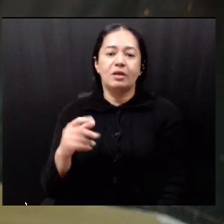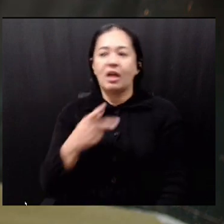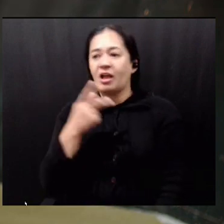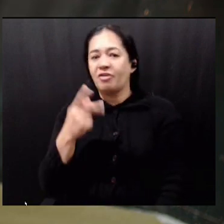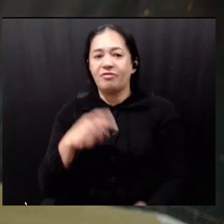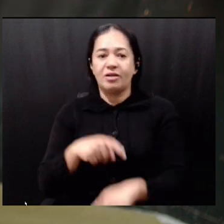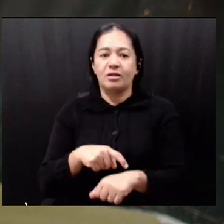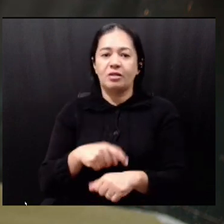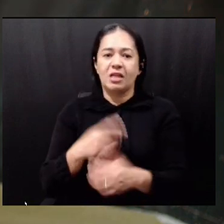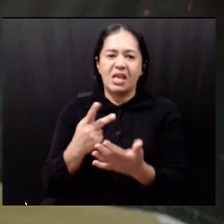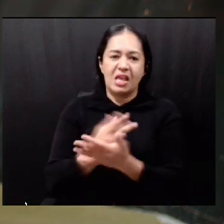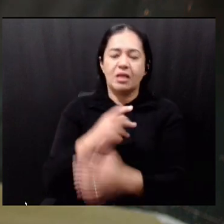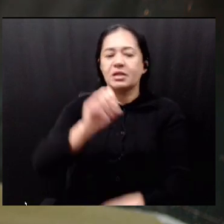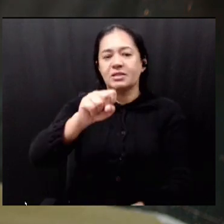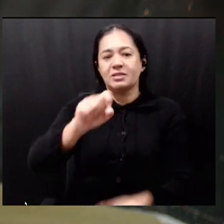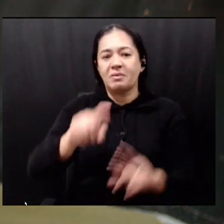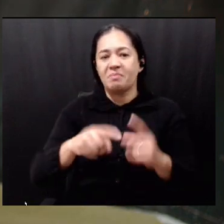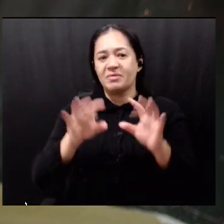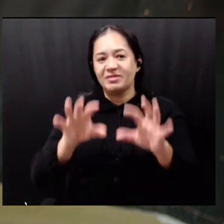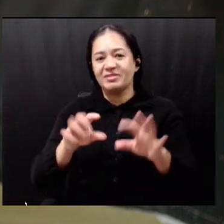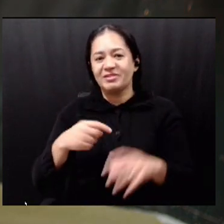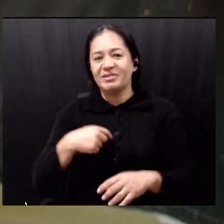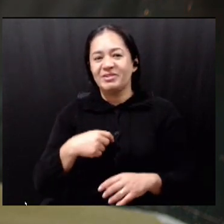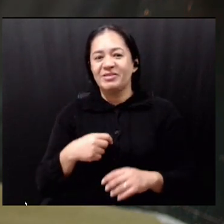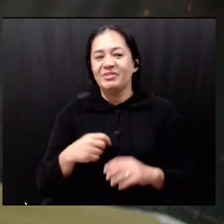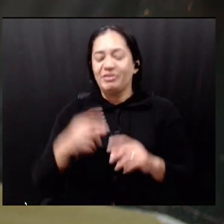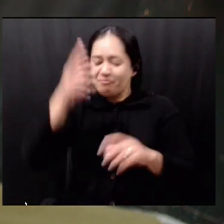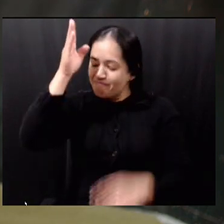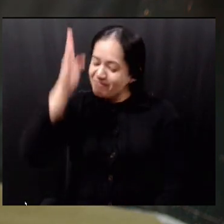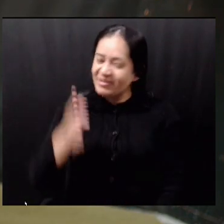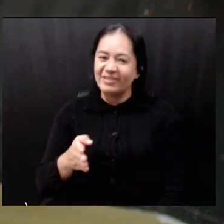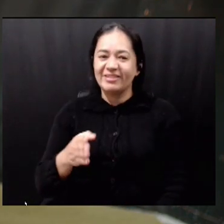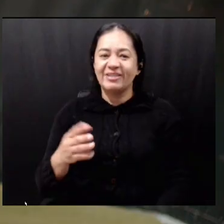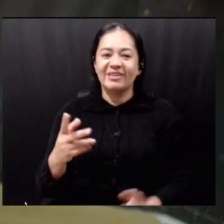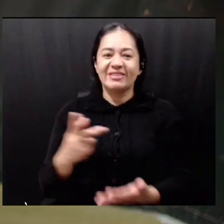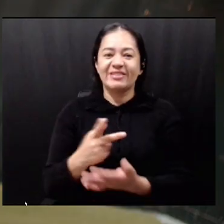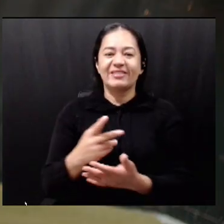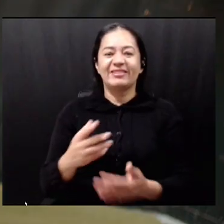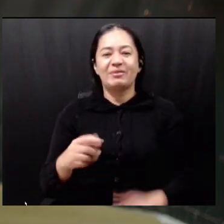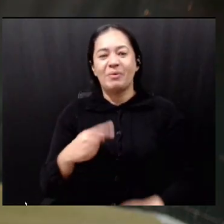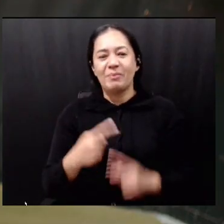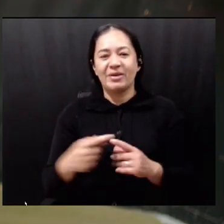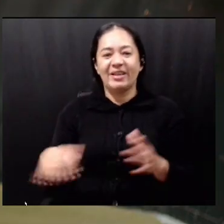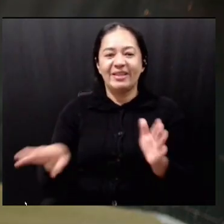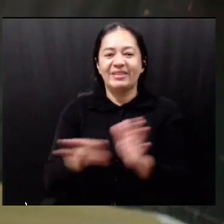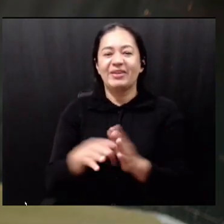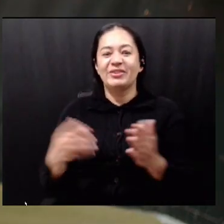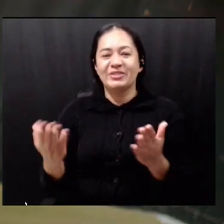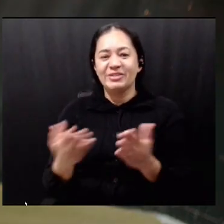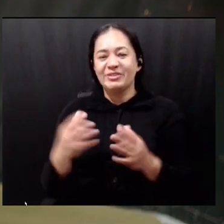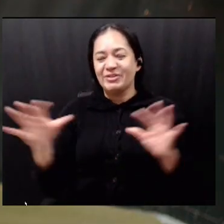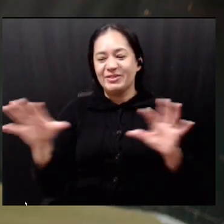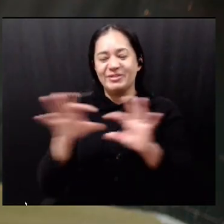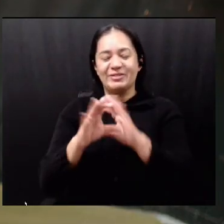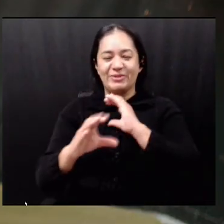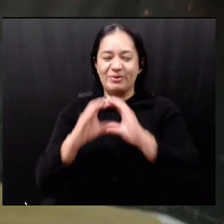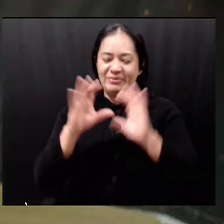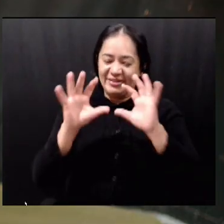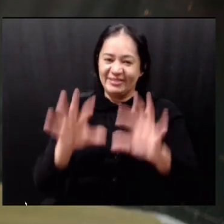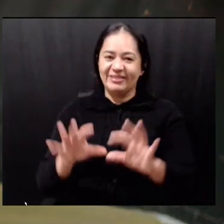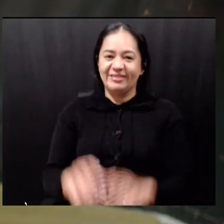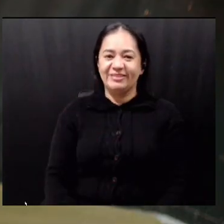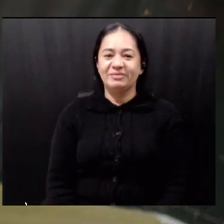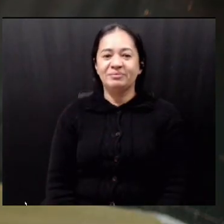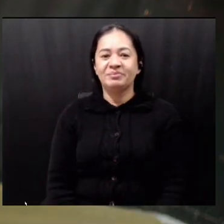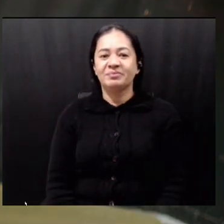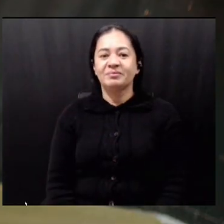mas nesses pontos eu fui muito assertiva, porque até hoje a gente fala baleiês, isso é bom demais. Vamos lá, 8h57, a